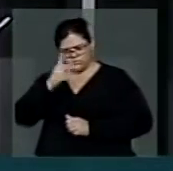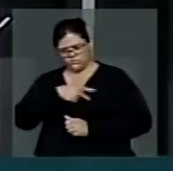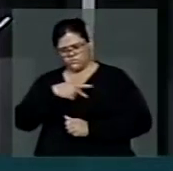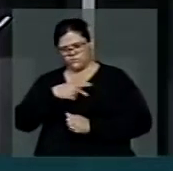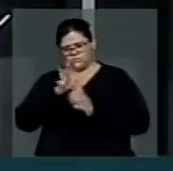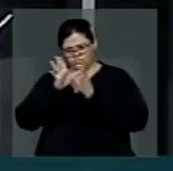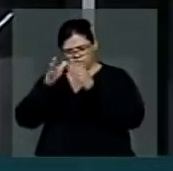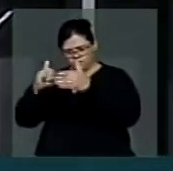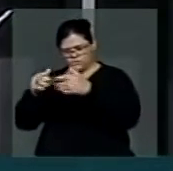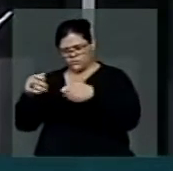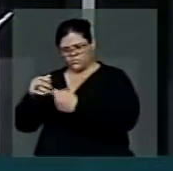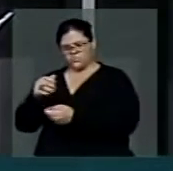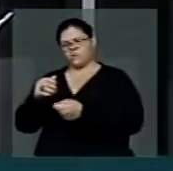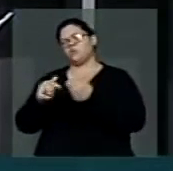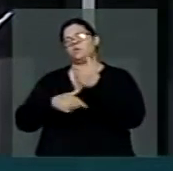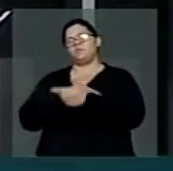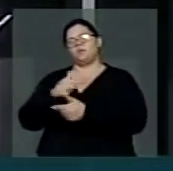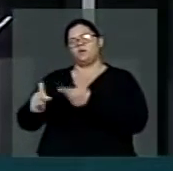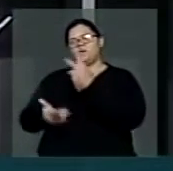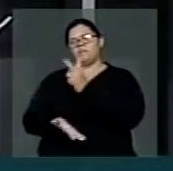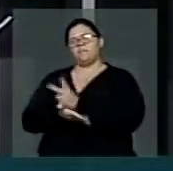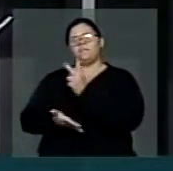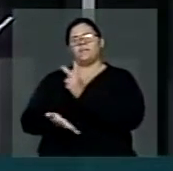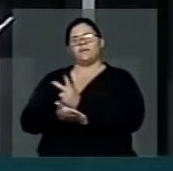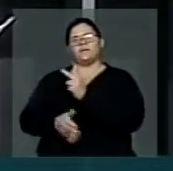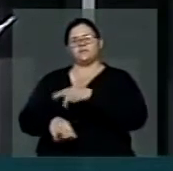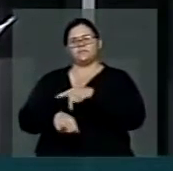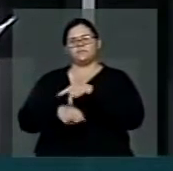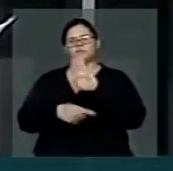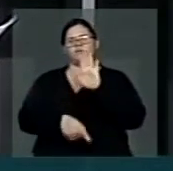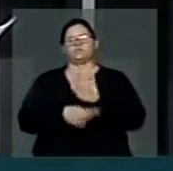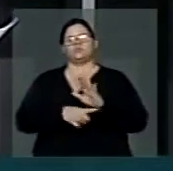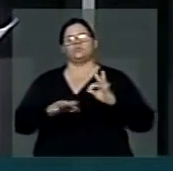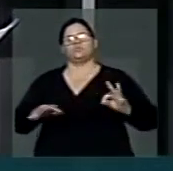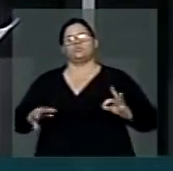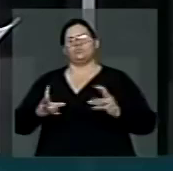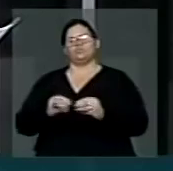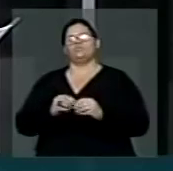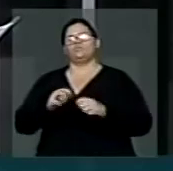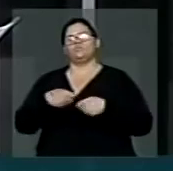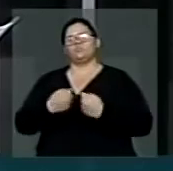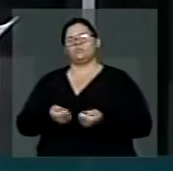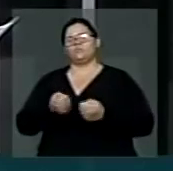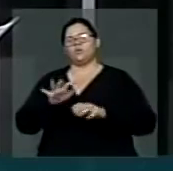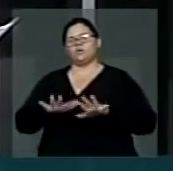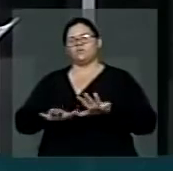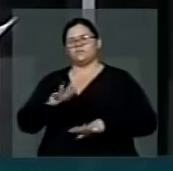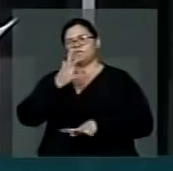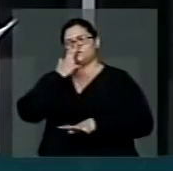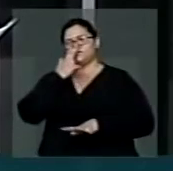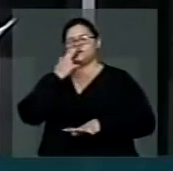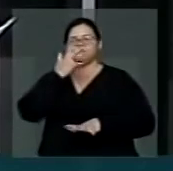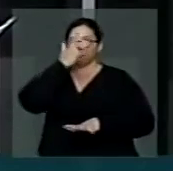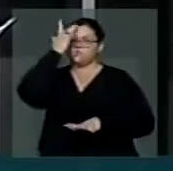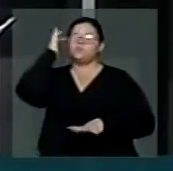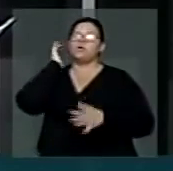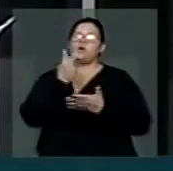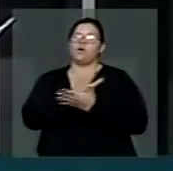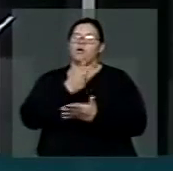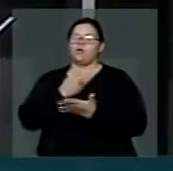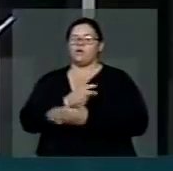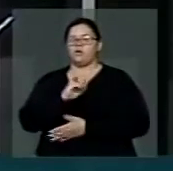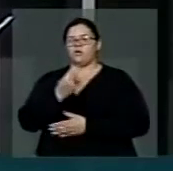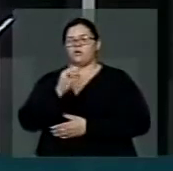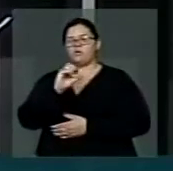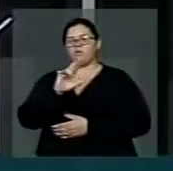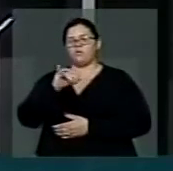causa comum, corporativa. Virtude quase sempre separada da iniquidade ou mesmo do crime